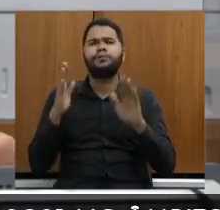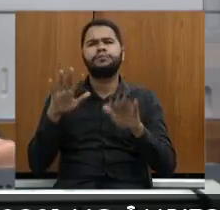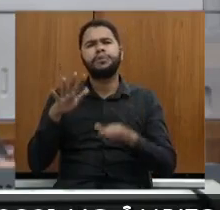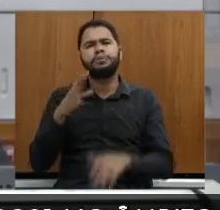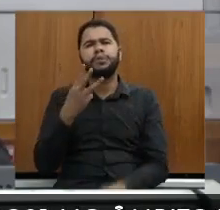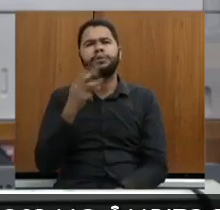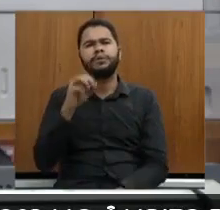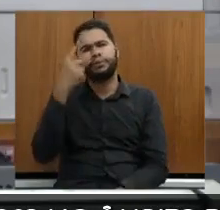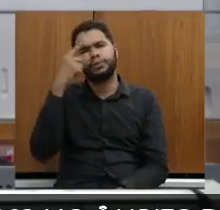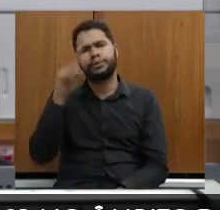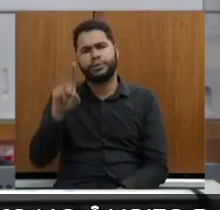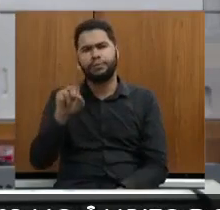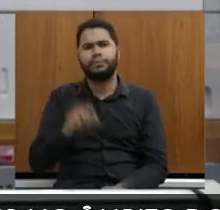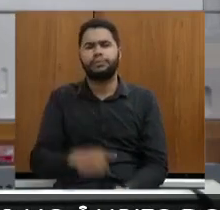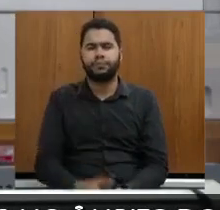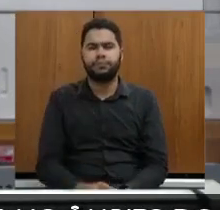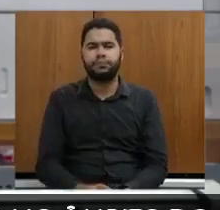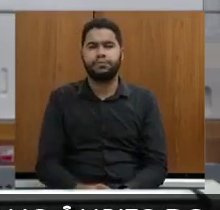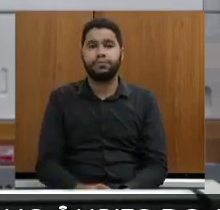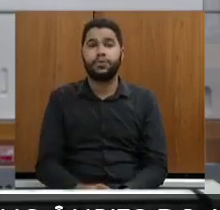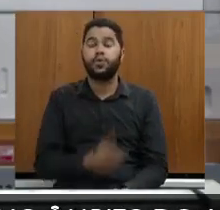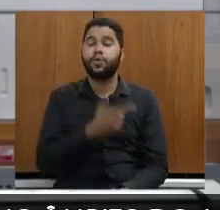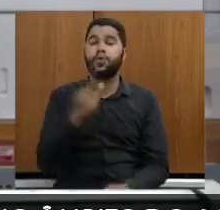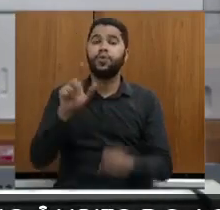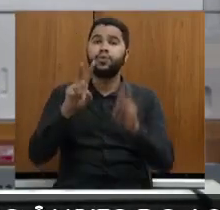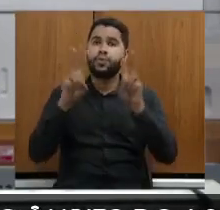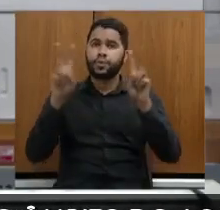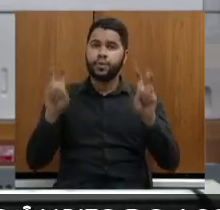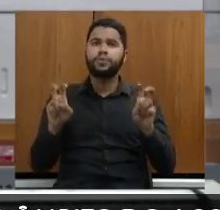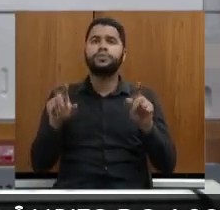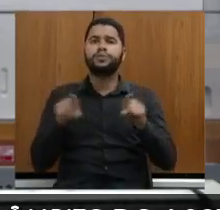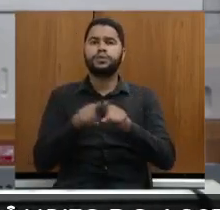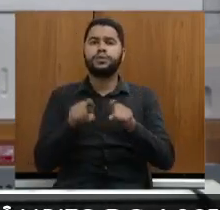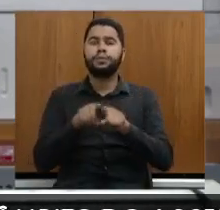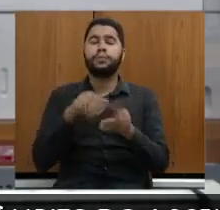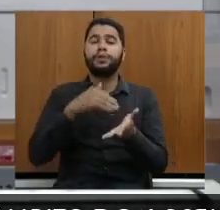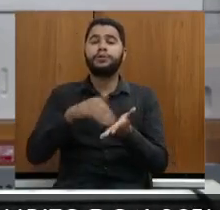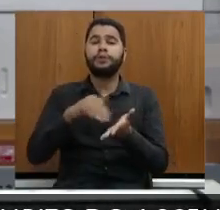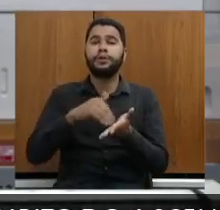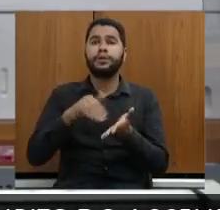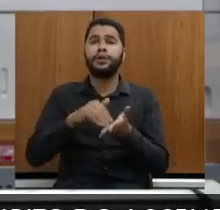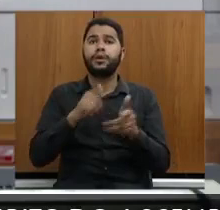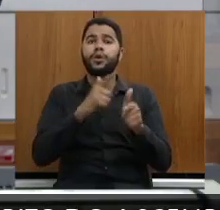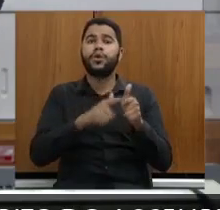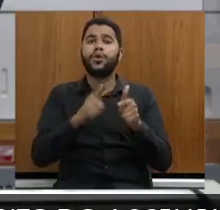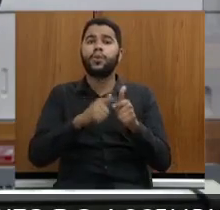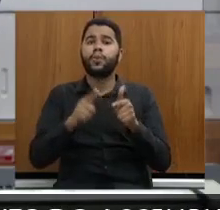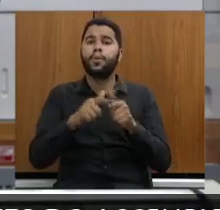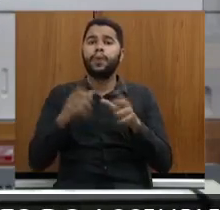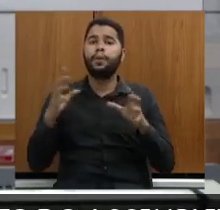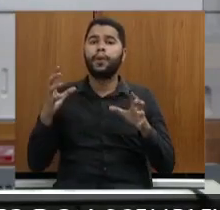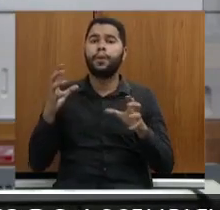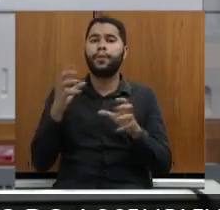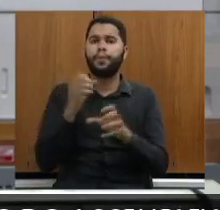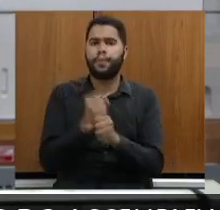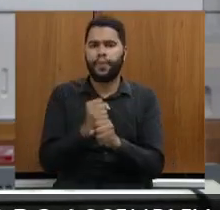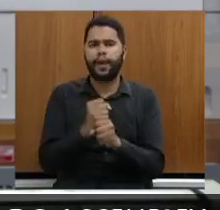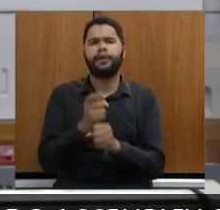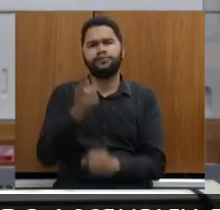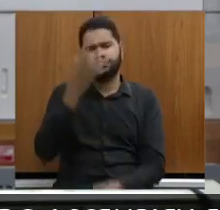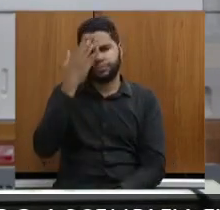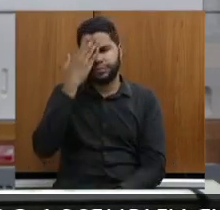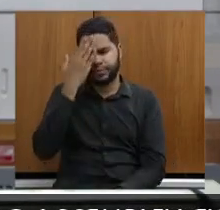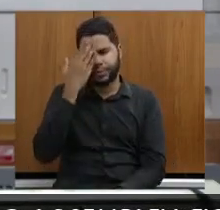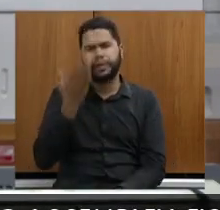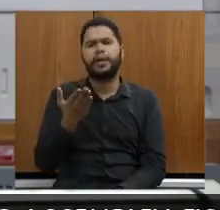dias outro assunto no início o secretário é o problema do adubo né que vossa excelência que